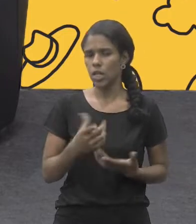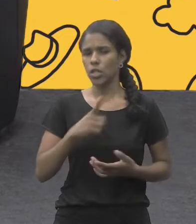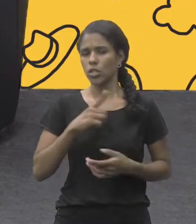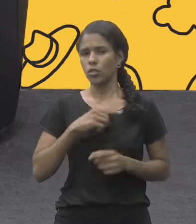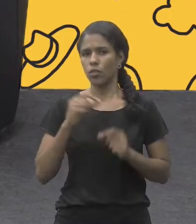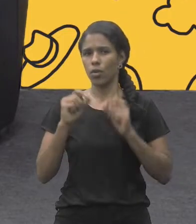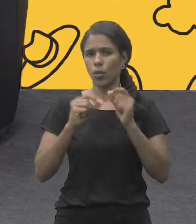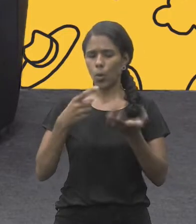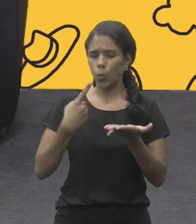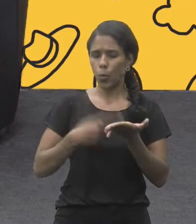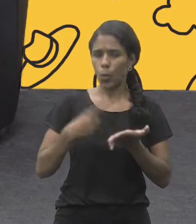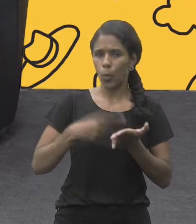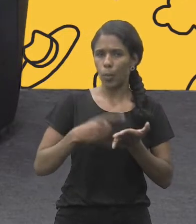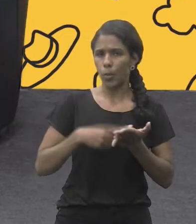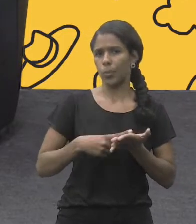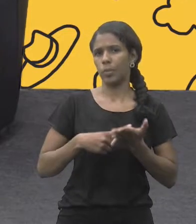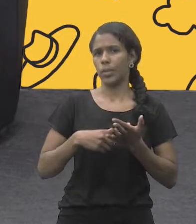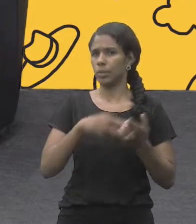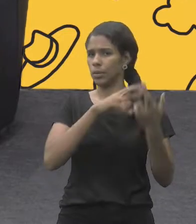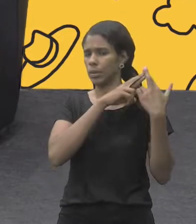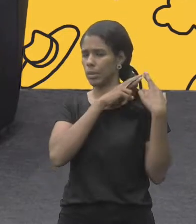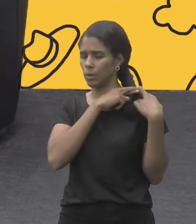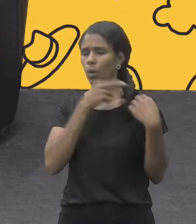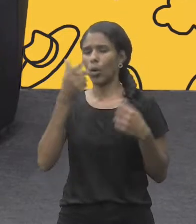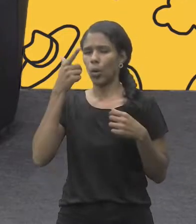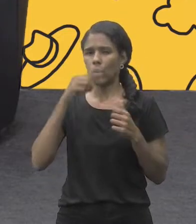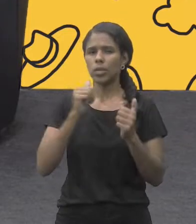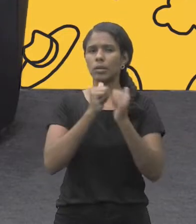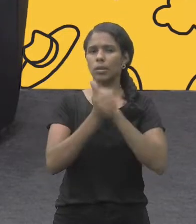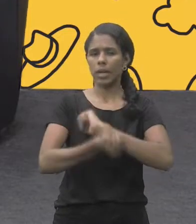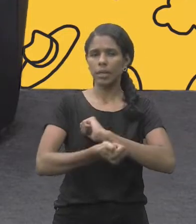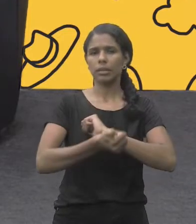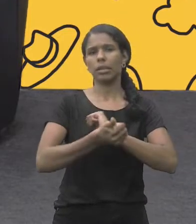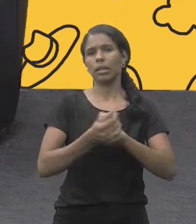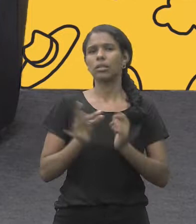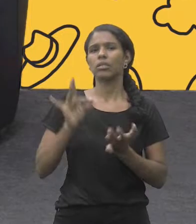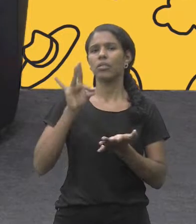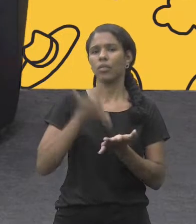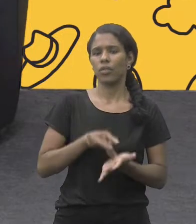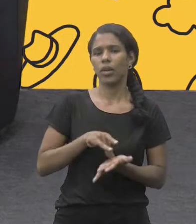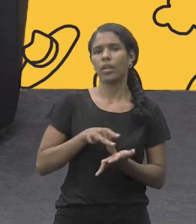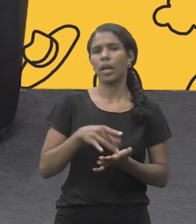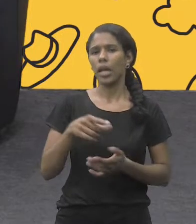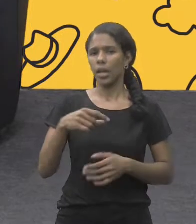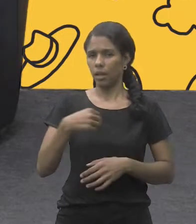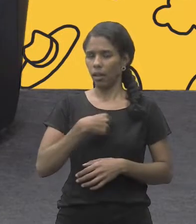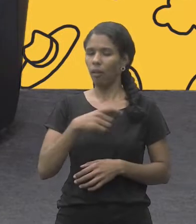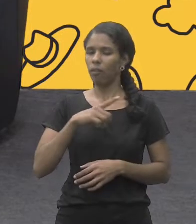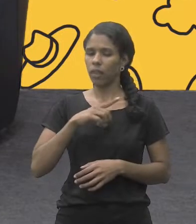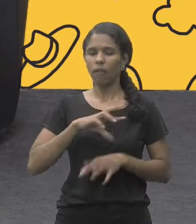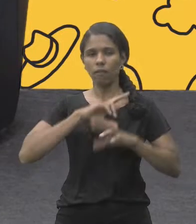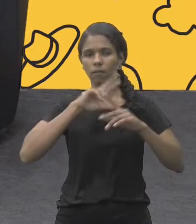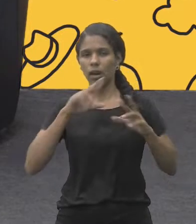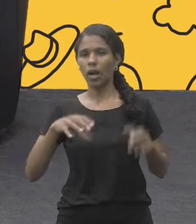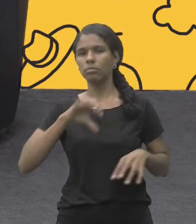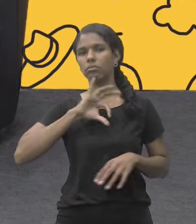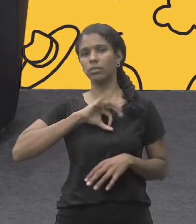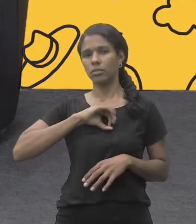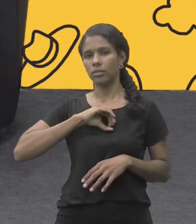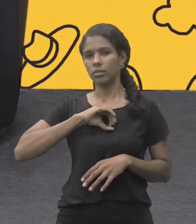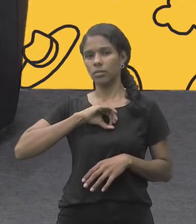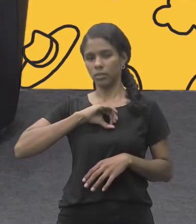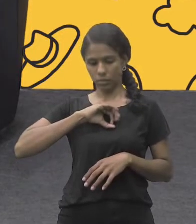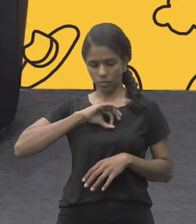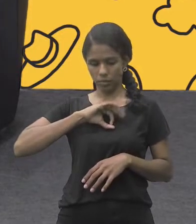estar lutando, disputando uma competição mundial, né, no caso. Onde eu tenho até algumas medalhas aqui. Você quer sentir o peso delas? Quero